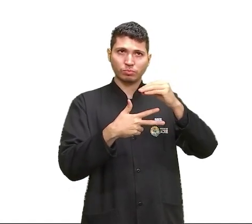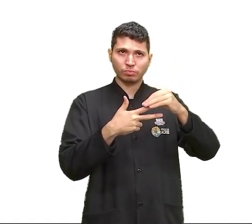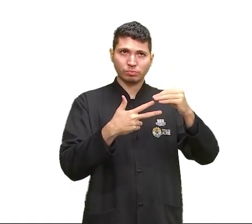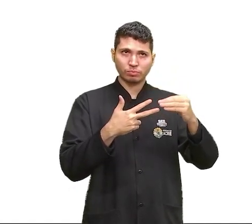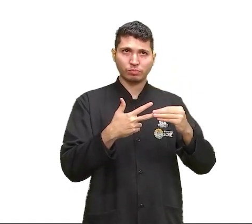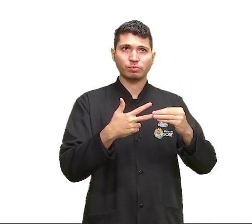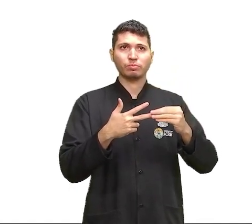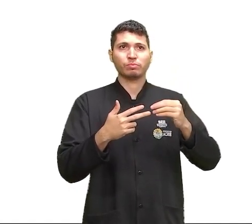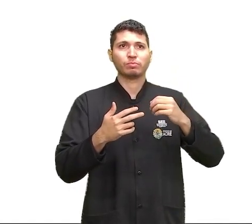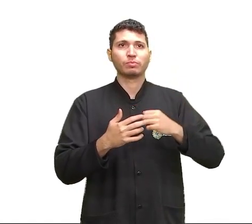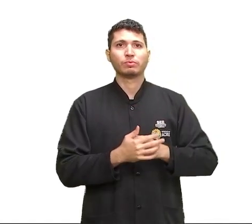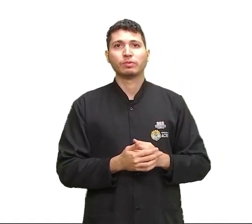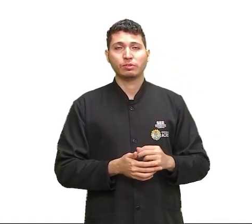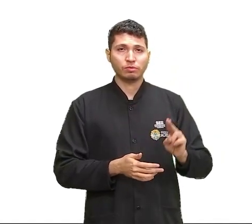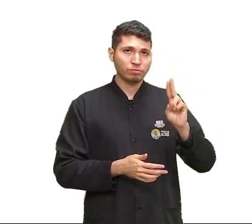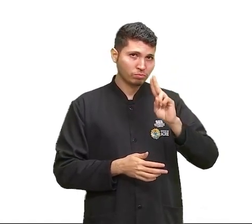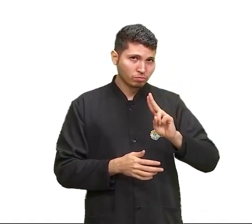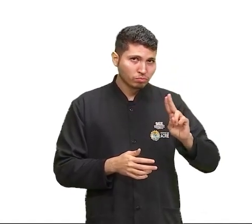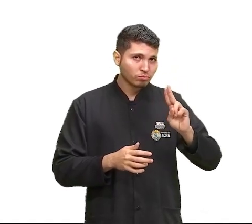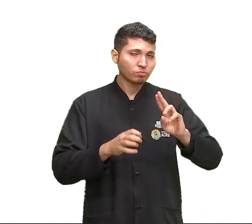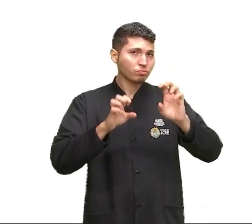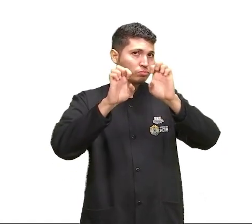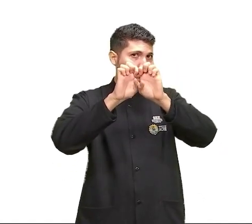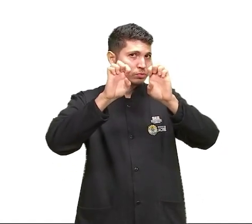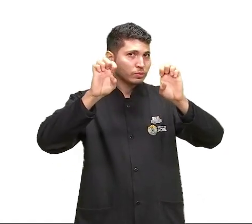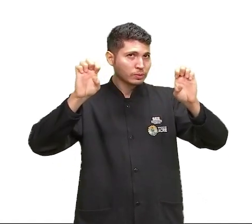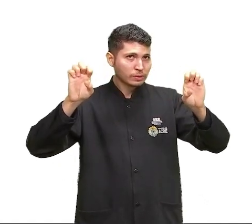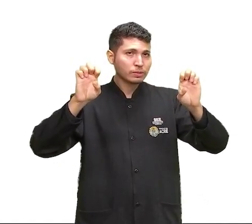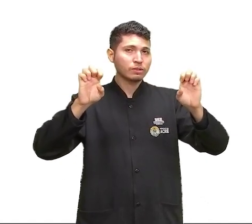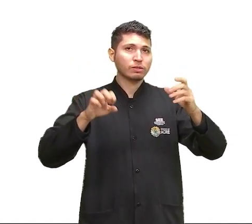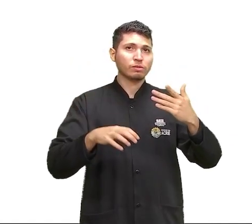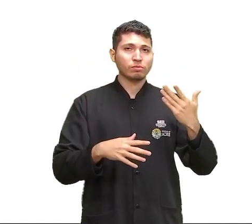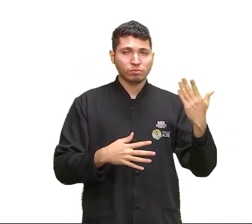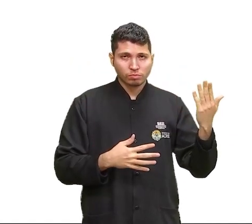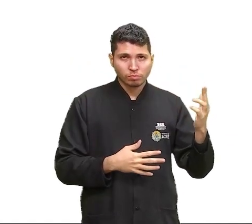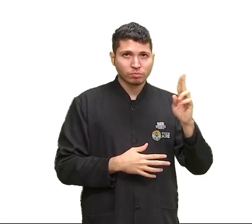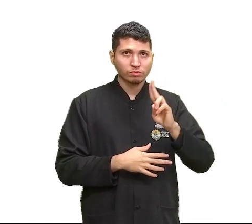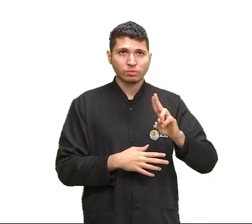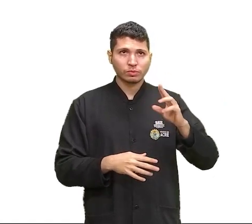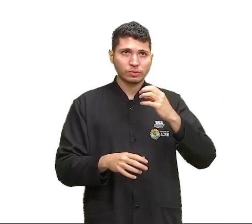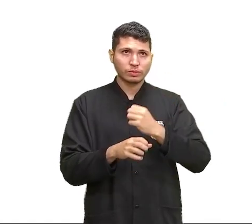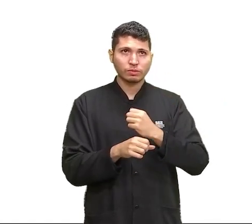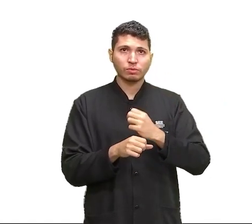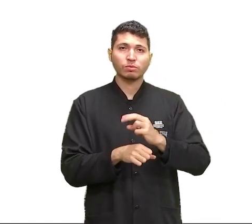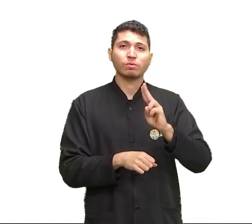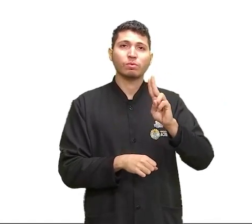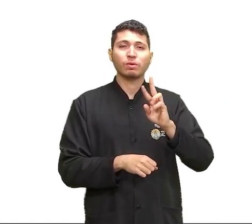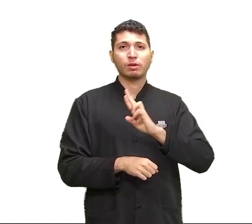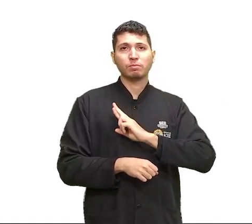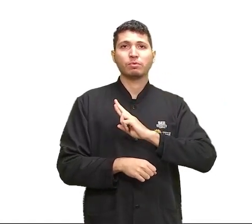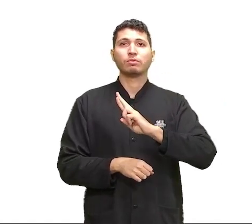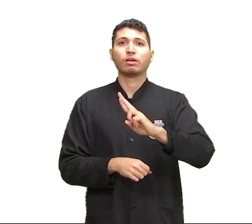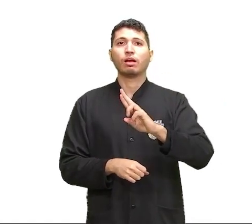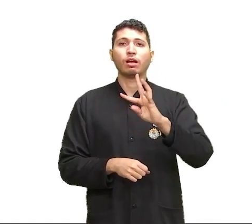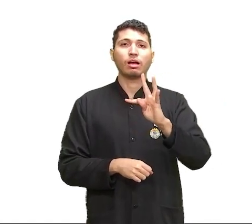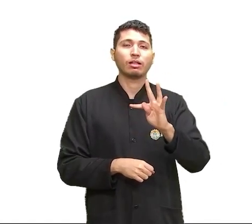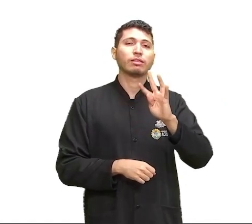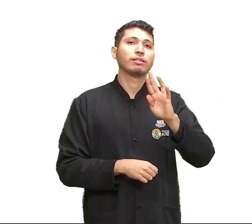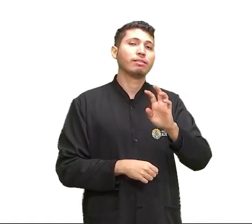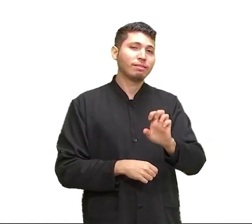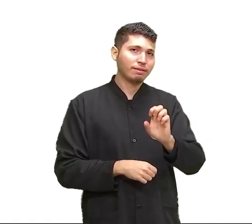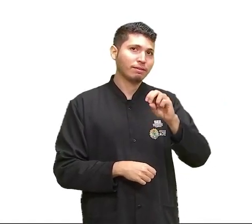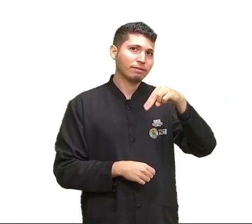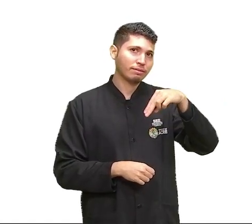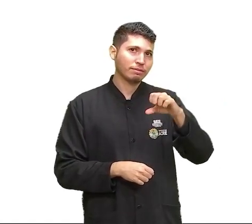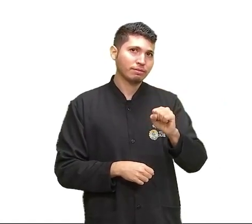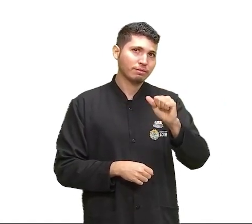repescar algumas coisas que a gente tem que ter no sangue. Qual seria ela? O U vai representar a tensão. Então, a tensão, quando